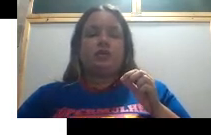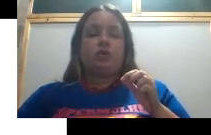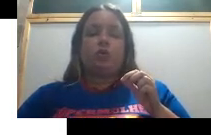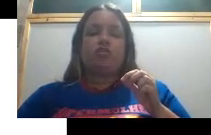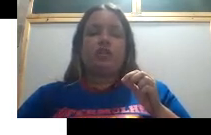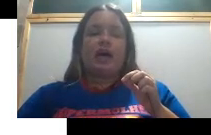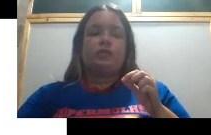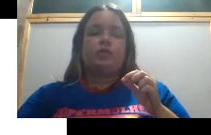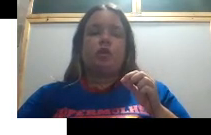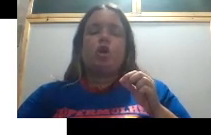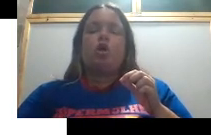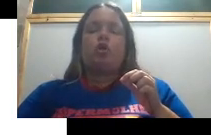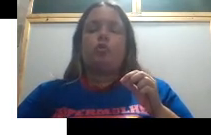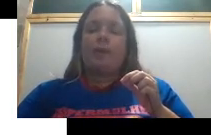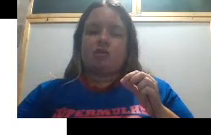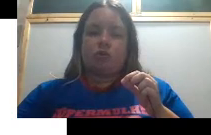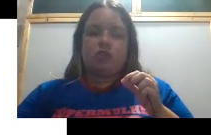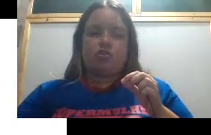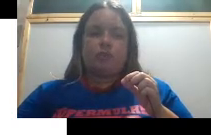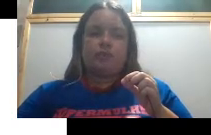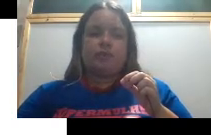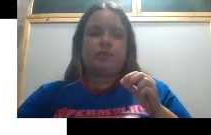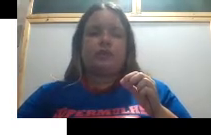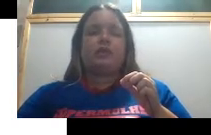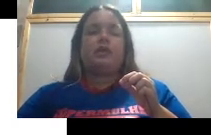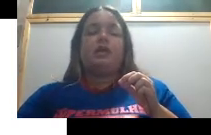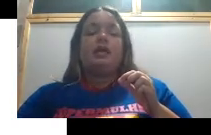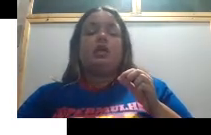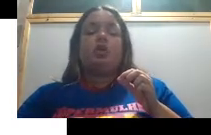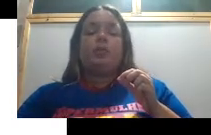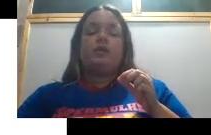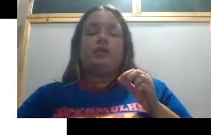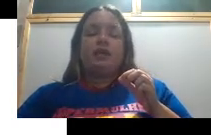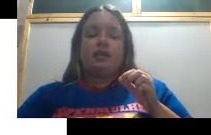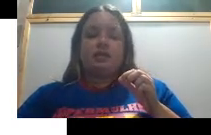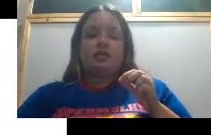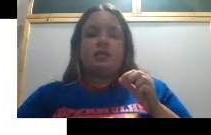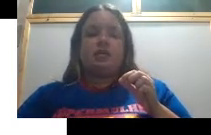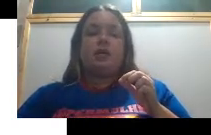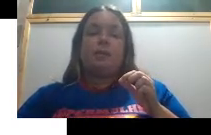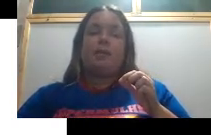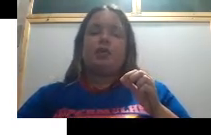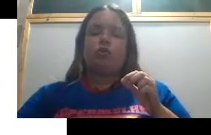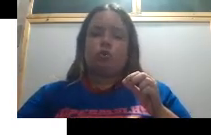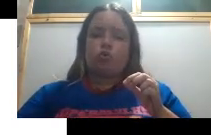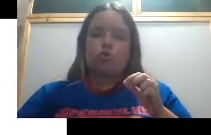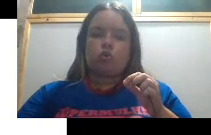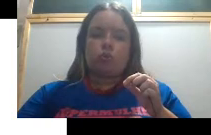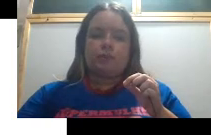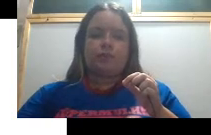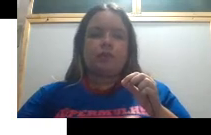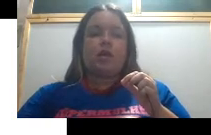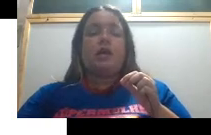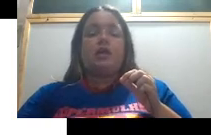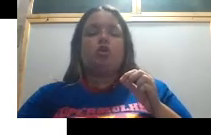2 o estado do Amazonas o número 3 Mato